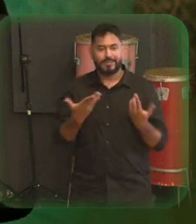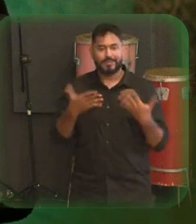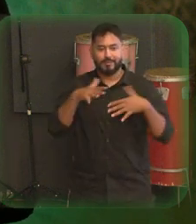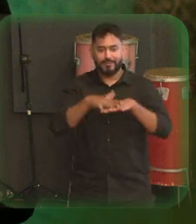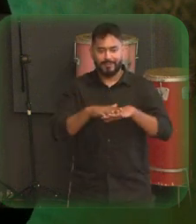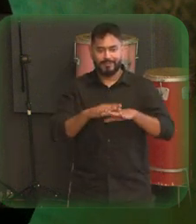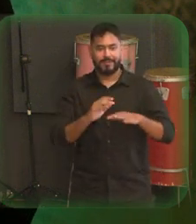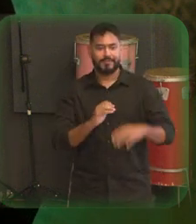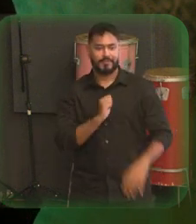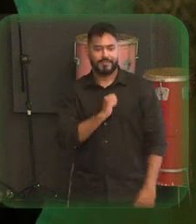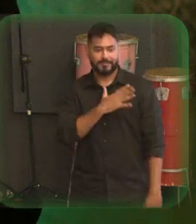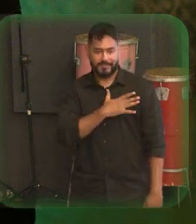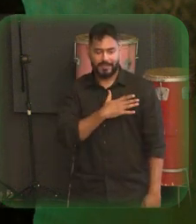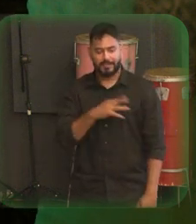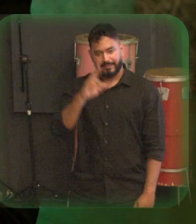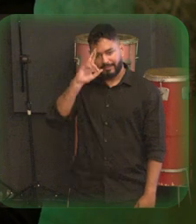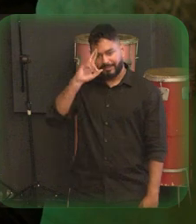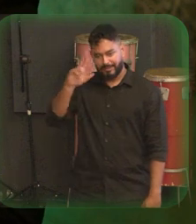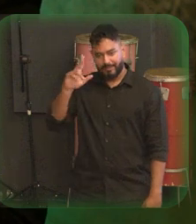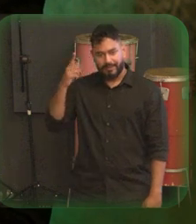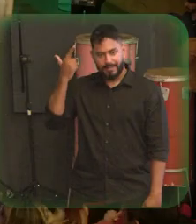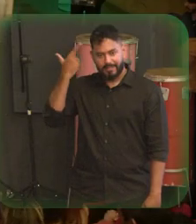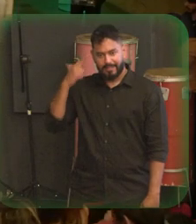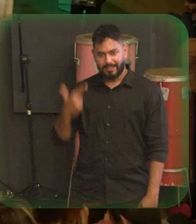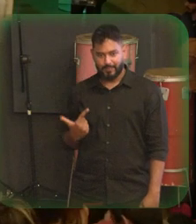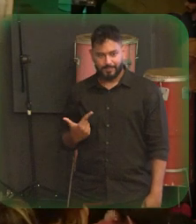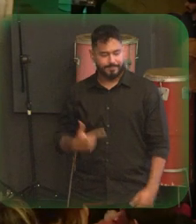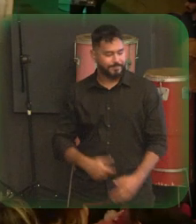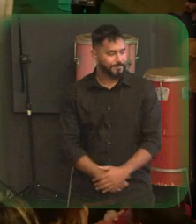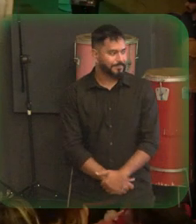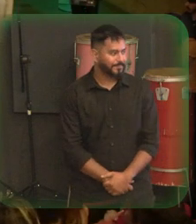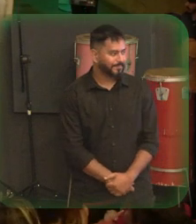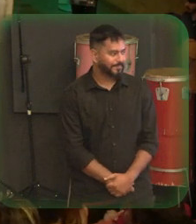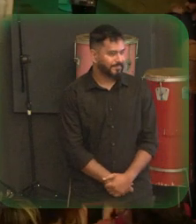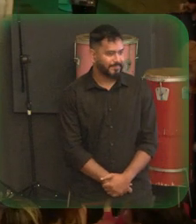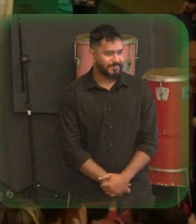IFPE, a senhora Laura Silva.